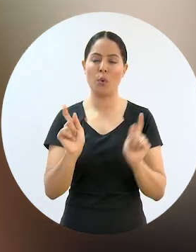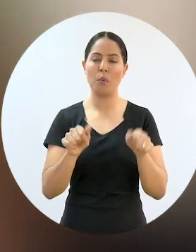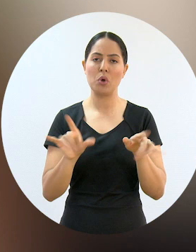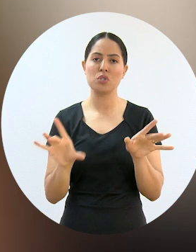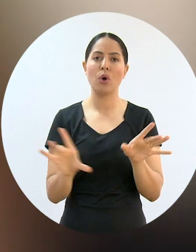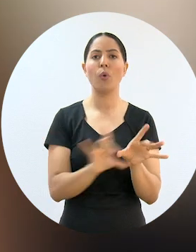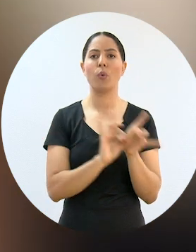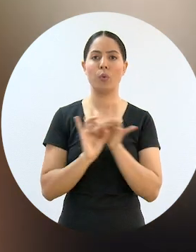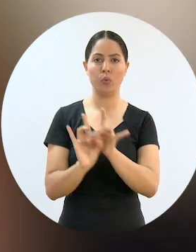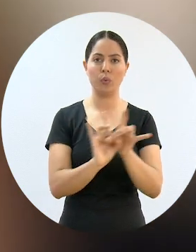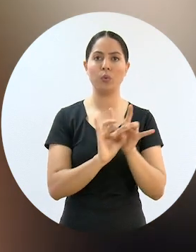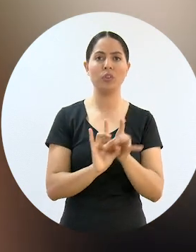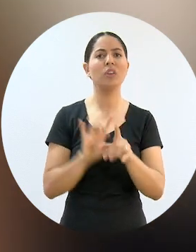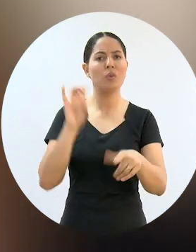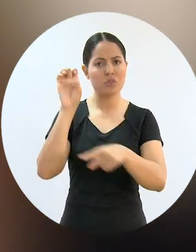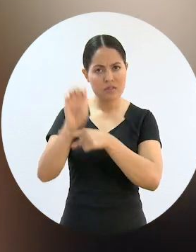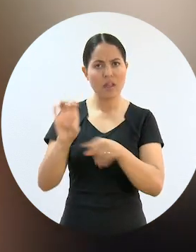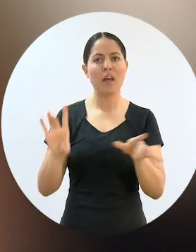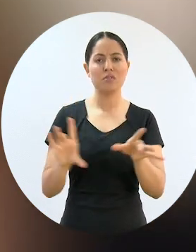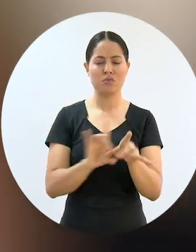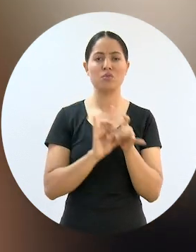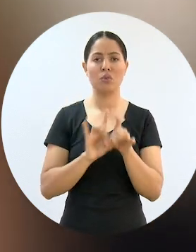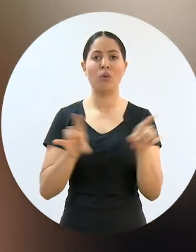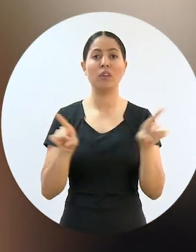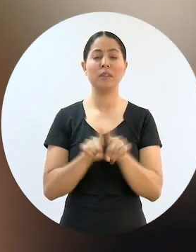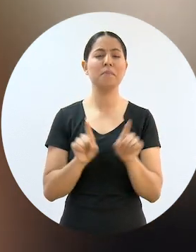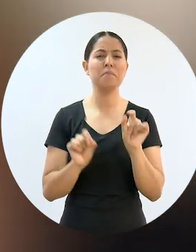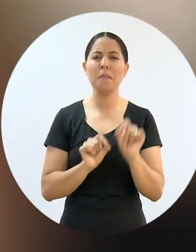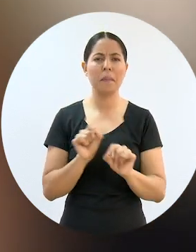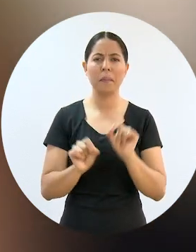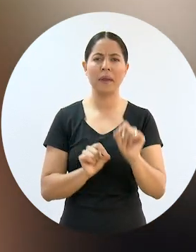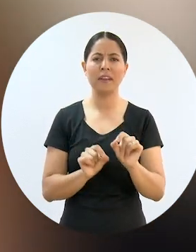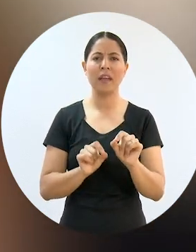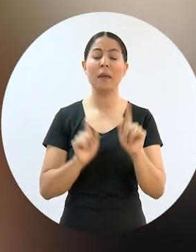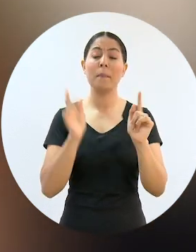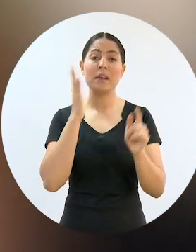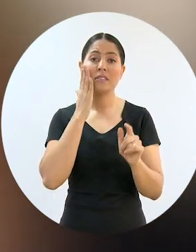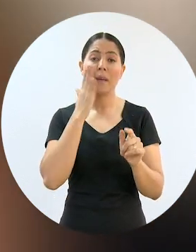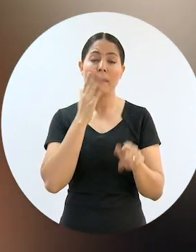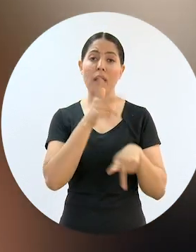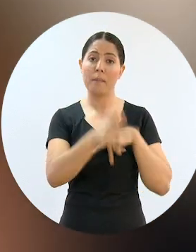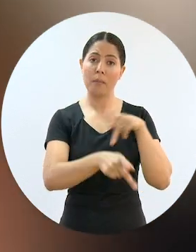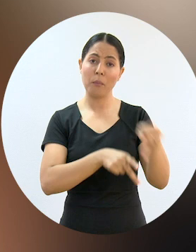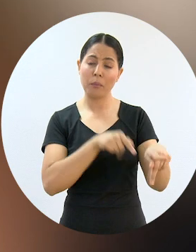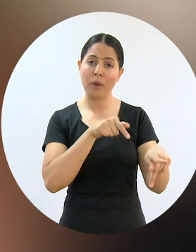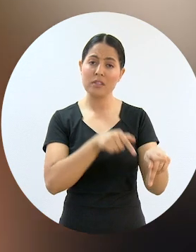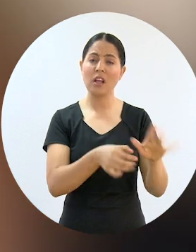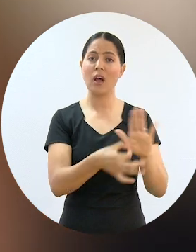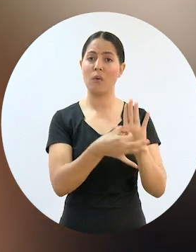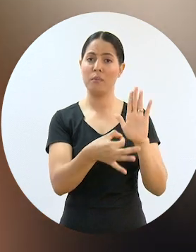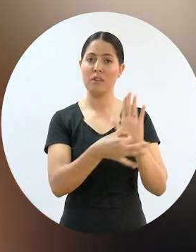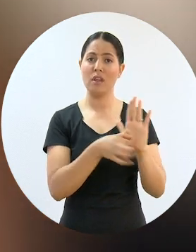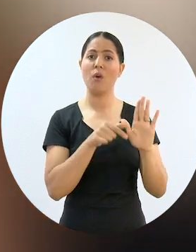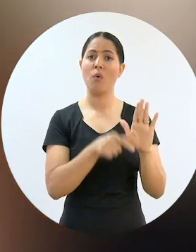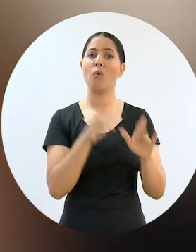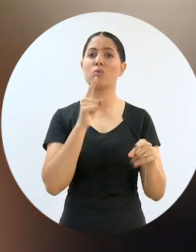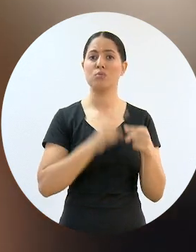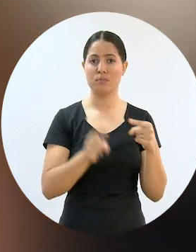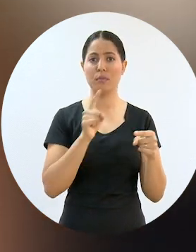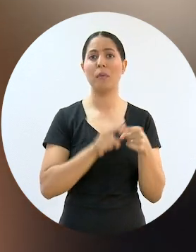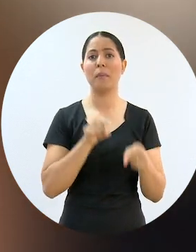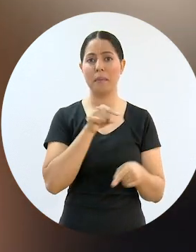unir esforços, os Estados-irmãos unir esforços para ouvir a comunidade, ouvir os